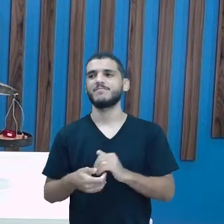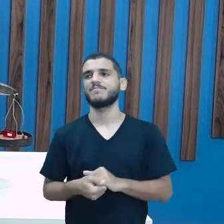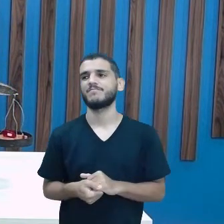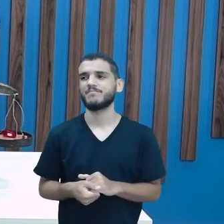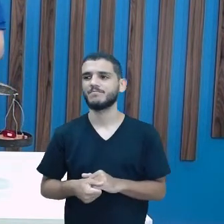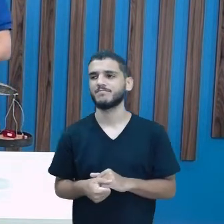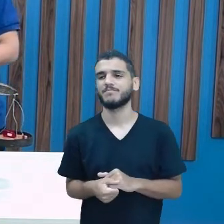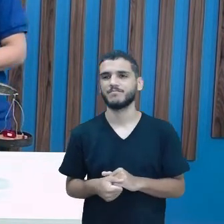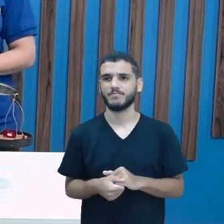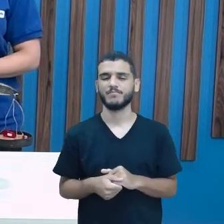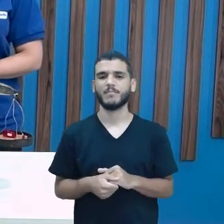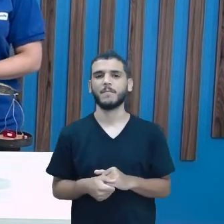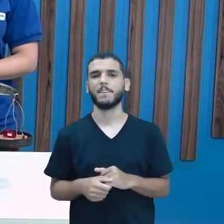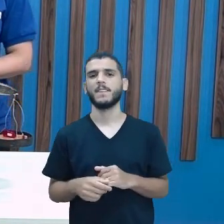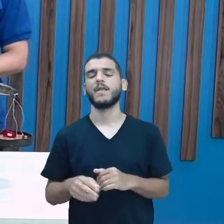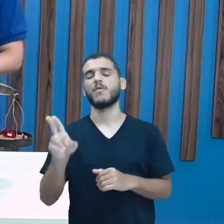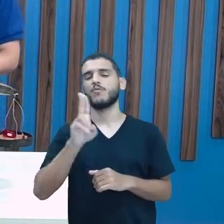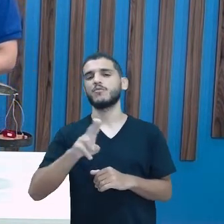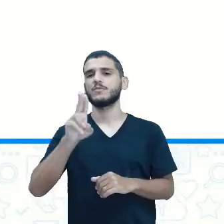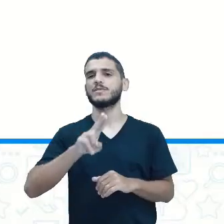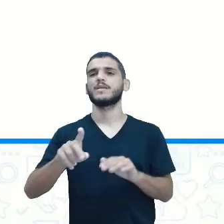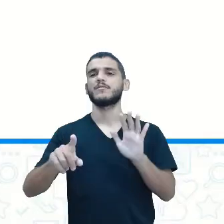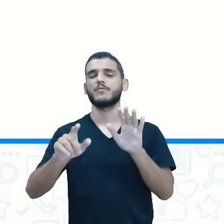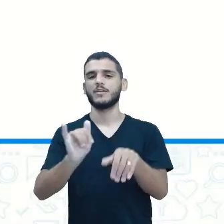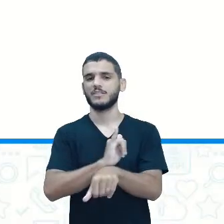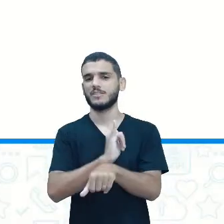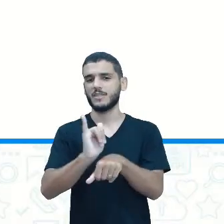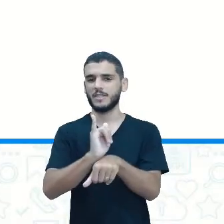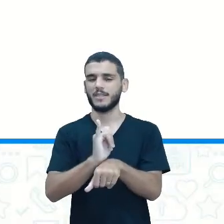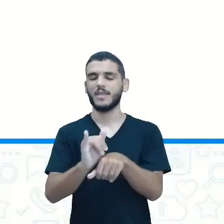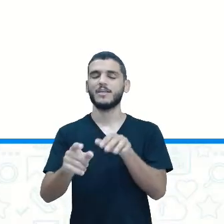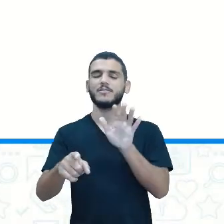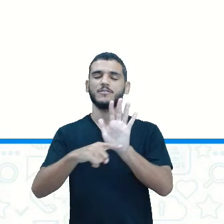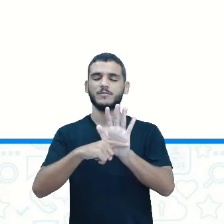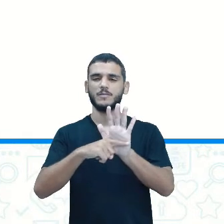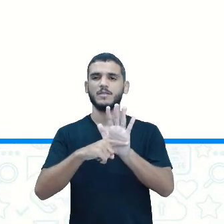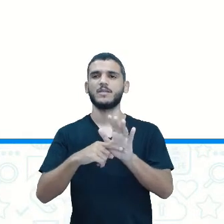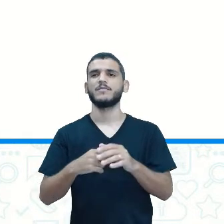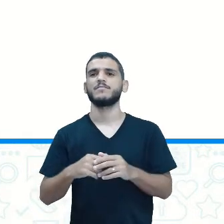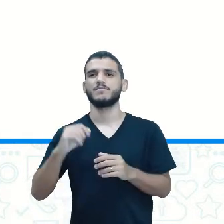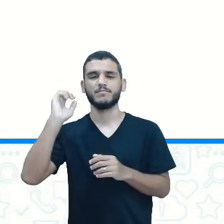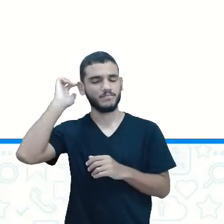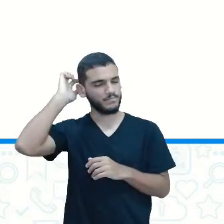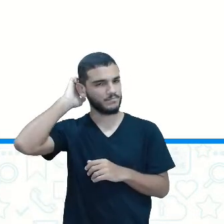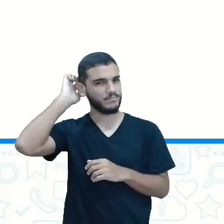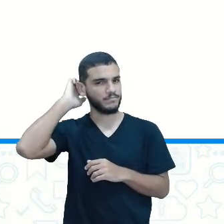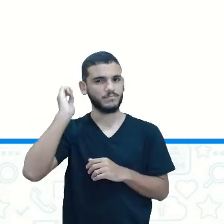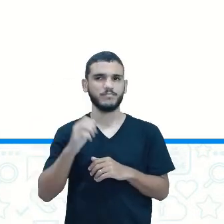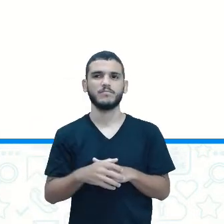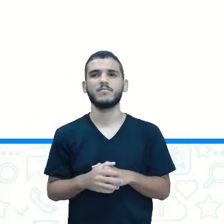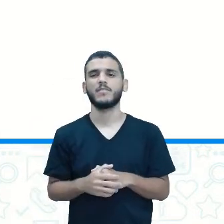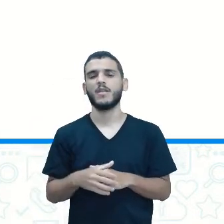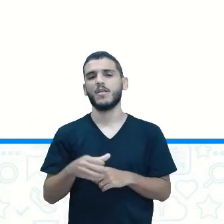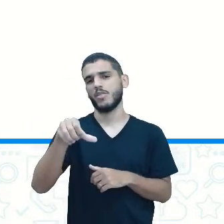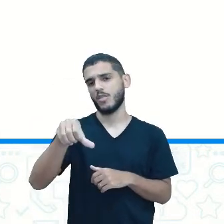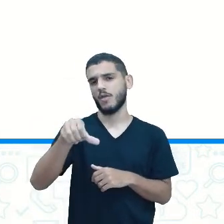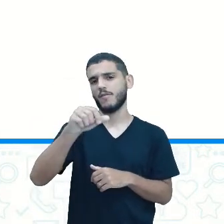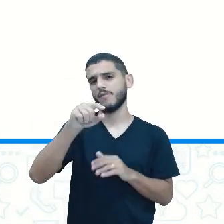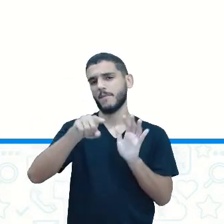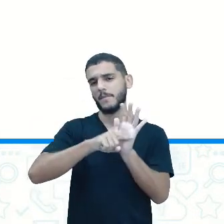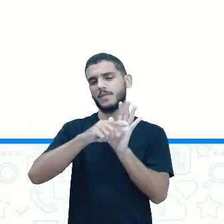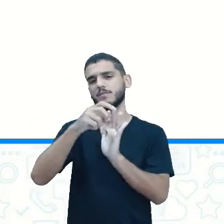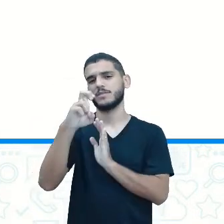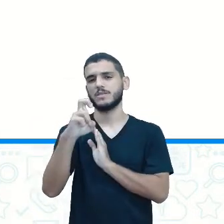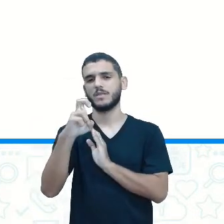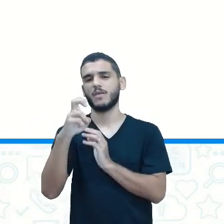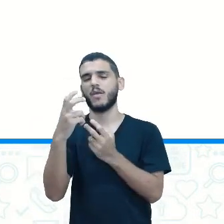Voltando para cá, utilizando a subtração, conseguiram identificar aí outra operação? Eu trouxe aqui, ó, 9 menos